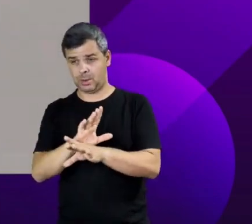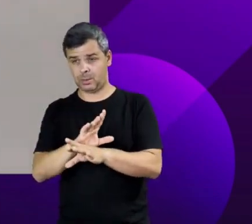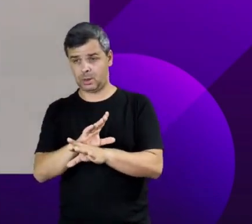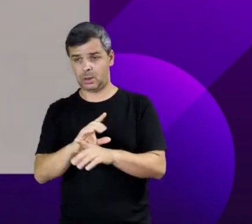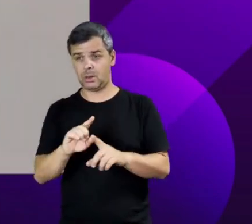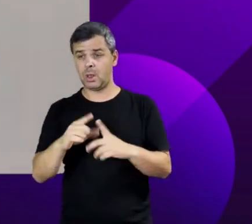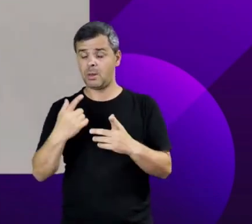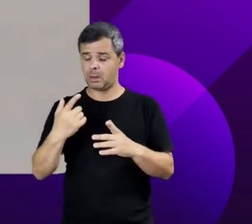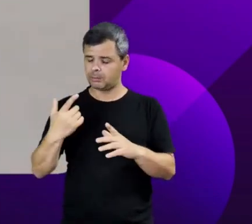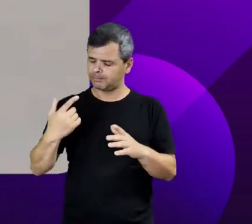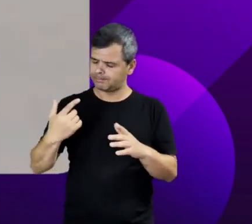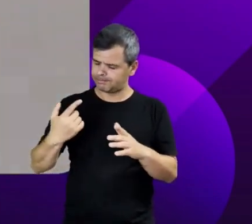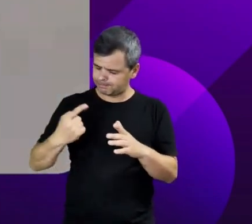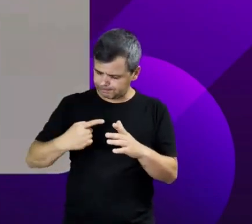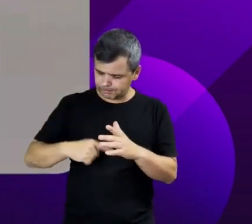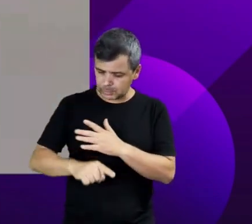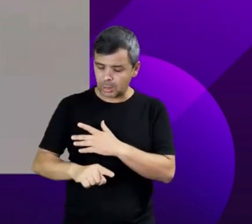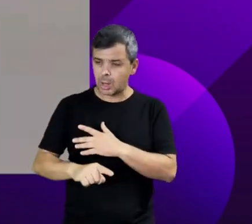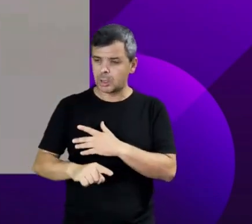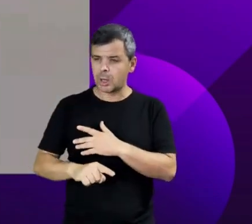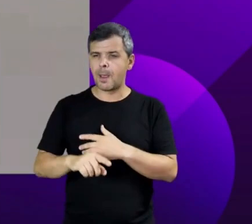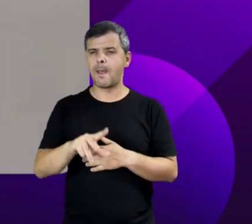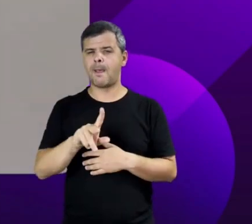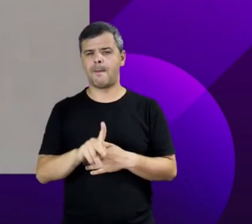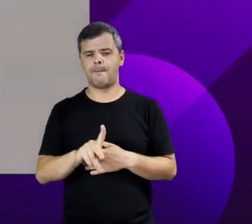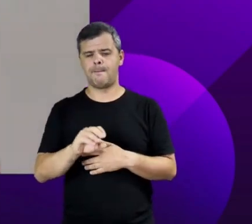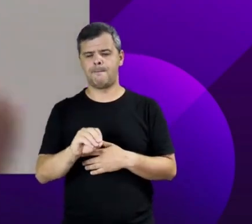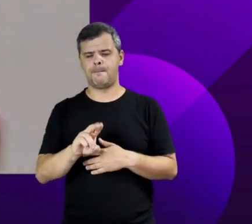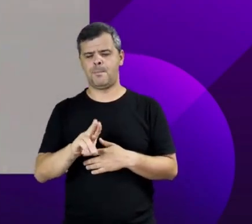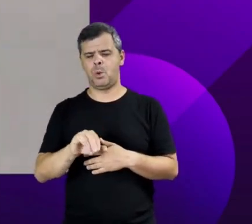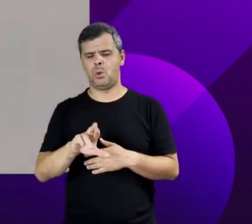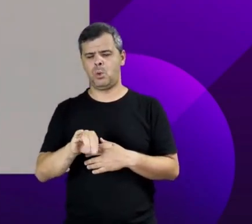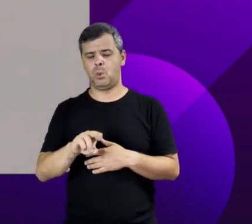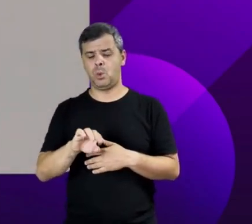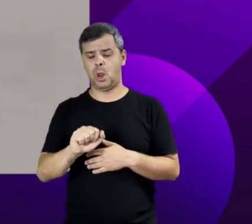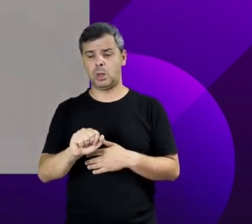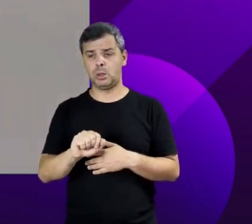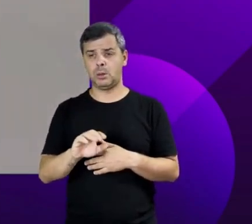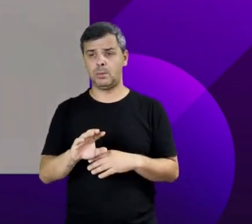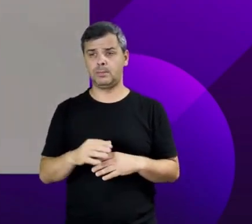serem profundamente poluentes. Então, naquele momento, nós temos